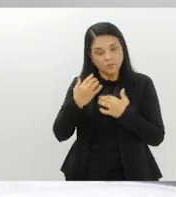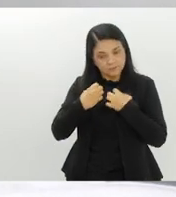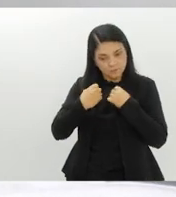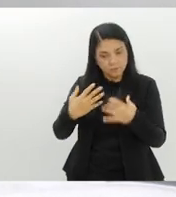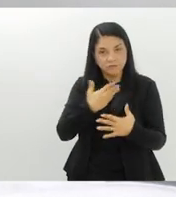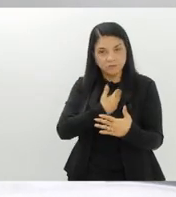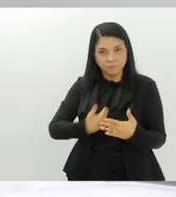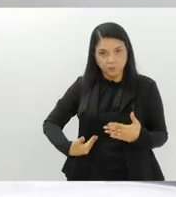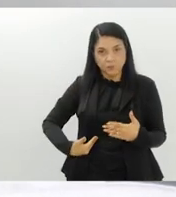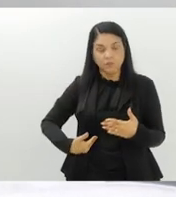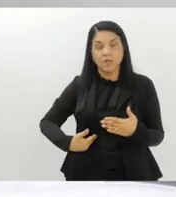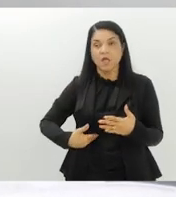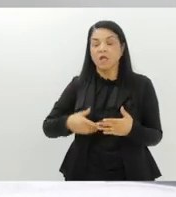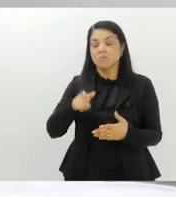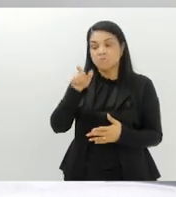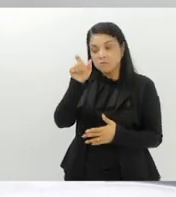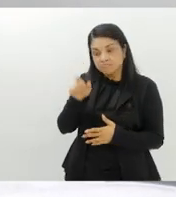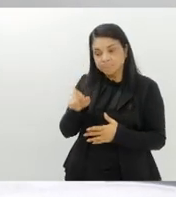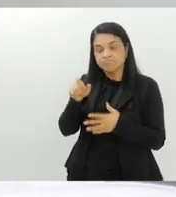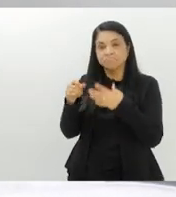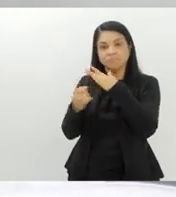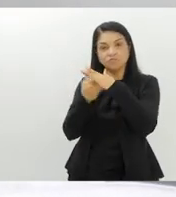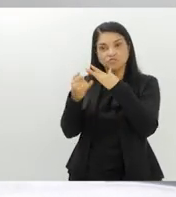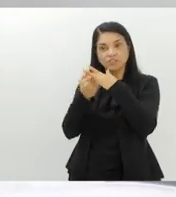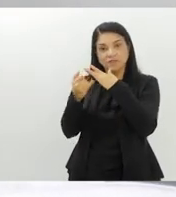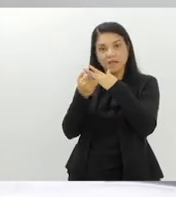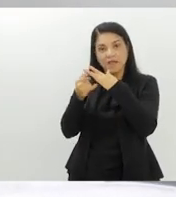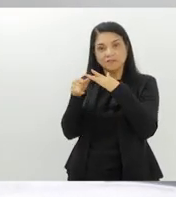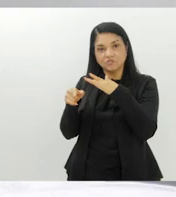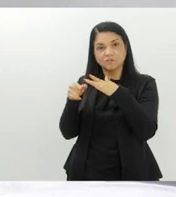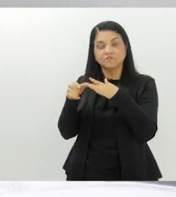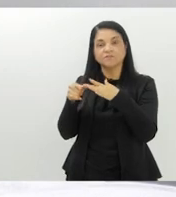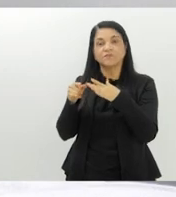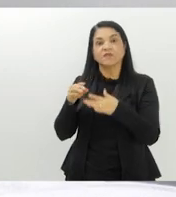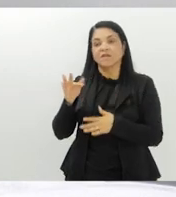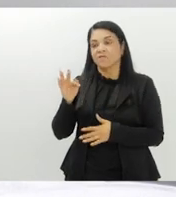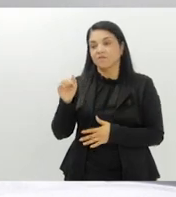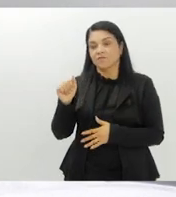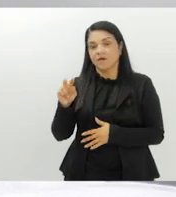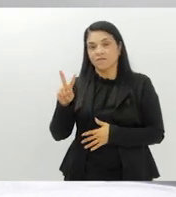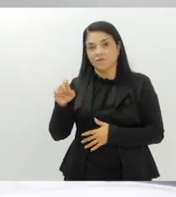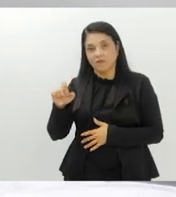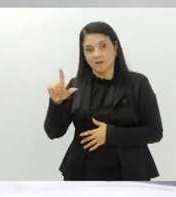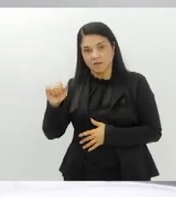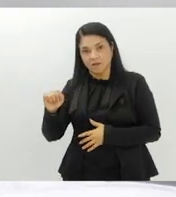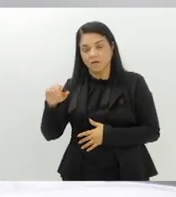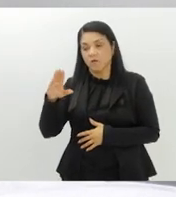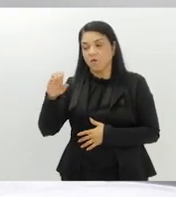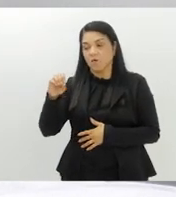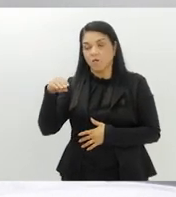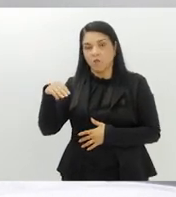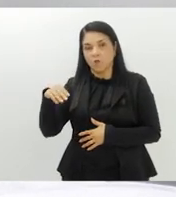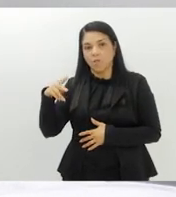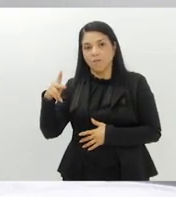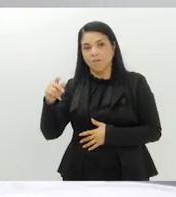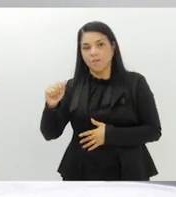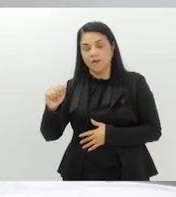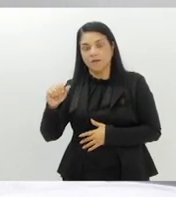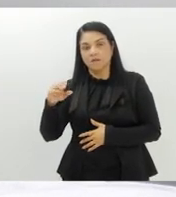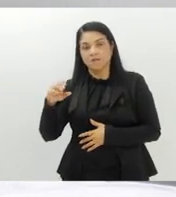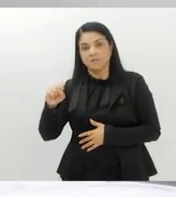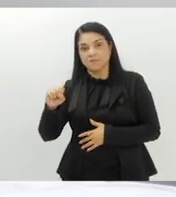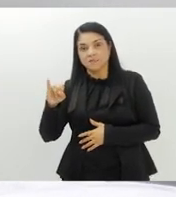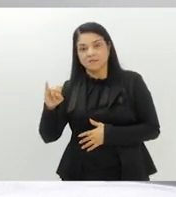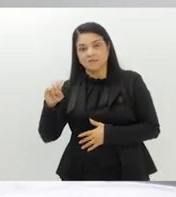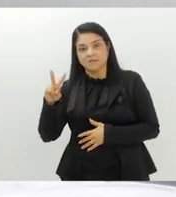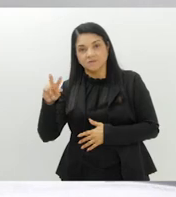fiquei sabendo de uma entidade chamada Favela Compassiva, que tinha um trabalho na Rocinha, no Vidigal, sensacional, eu nunca tinha ouvido falar.